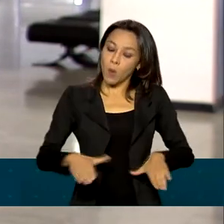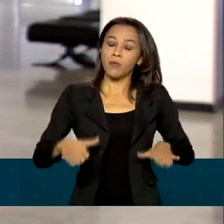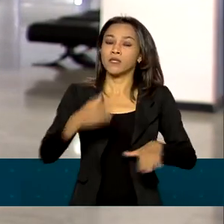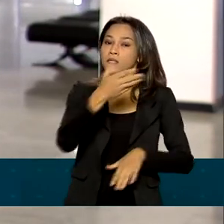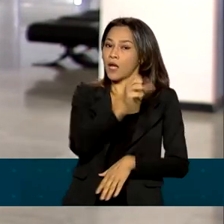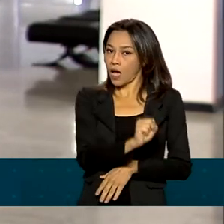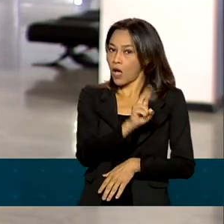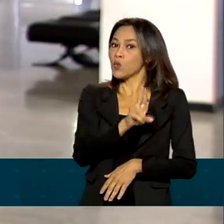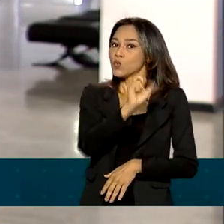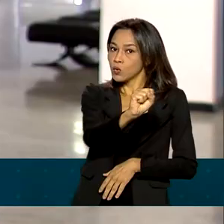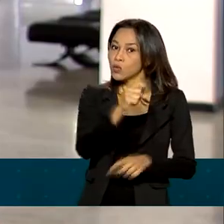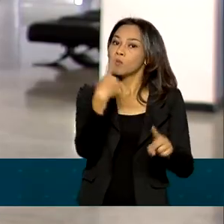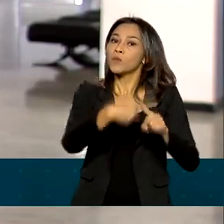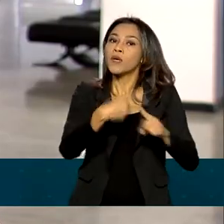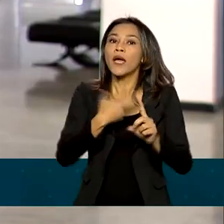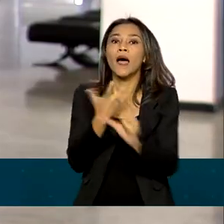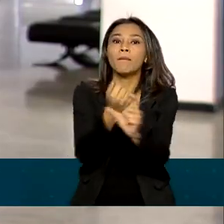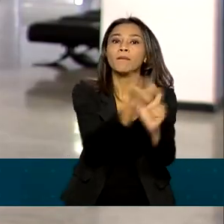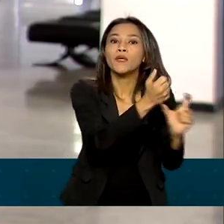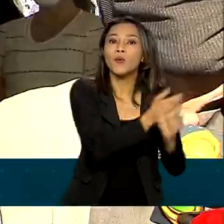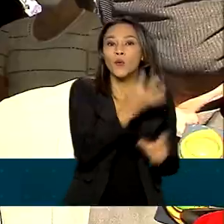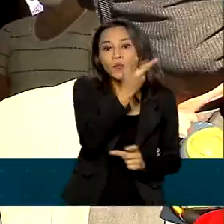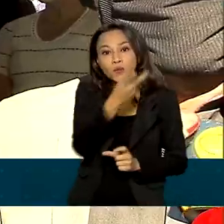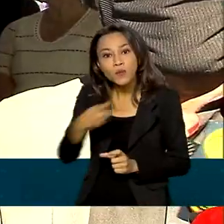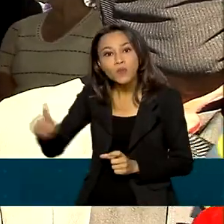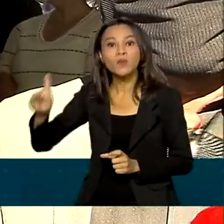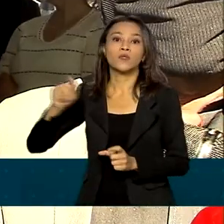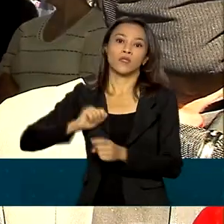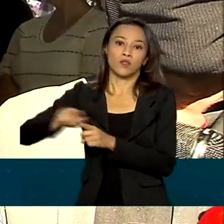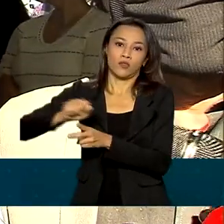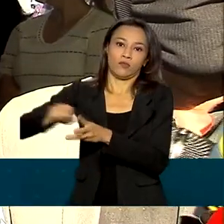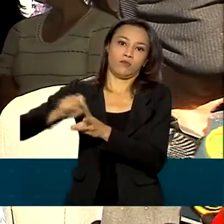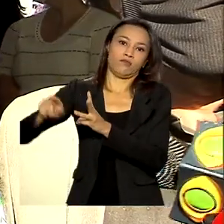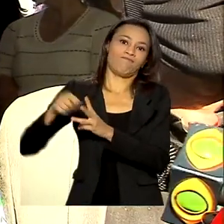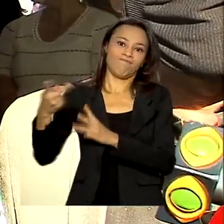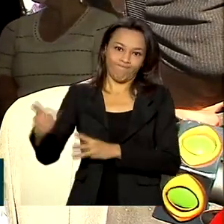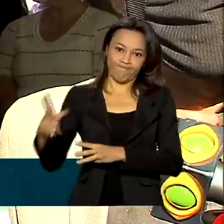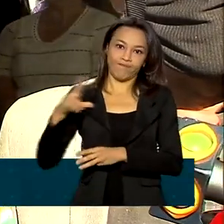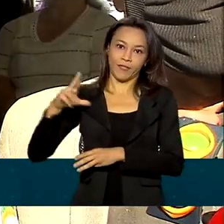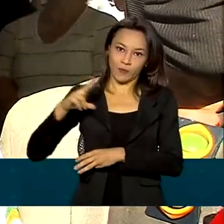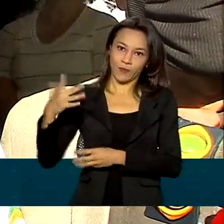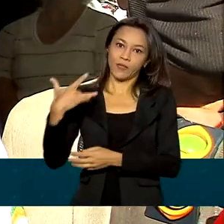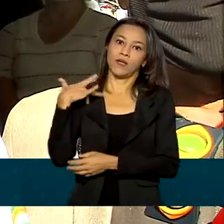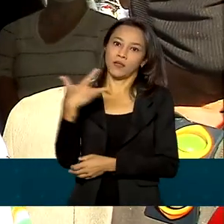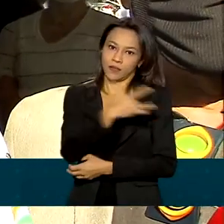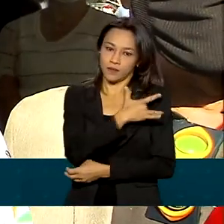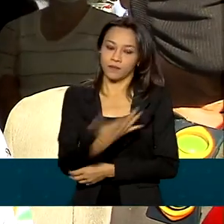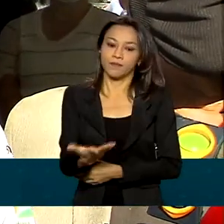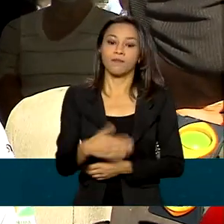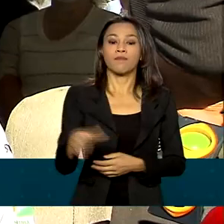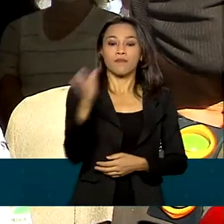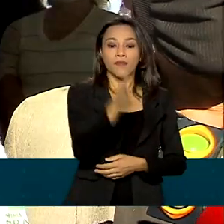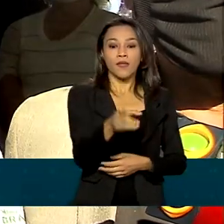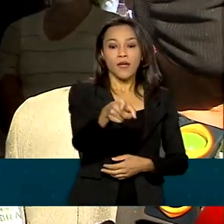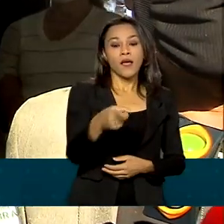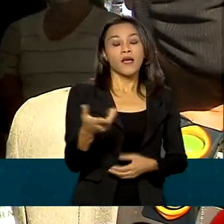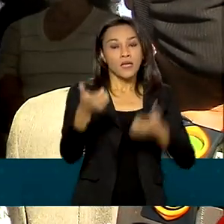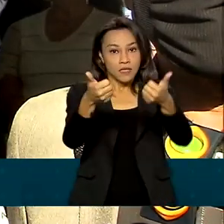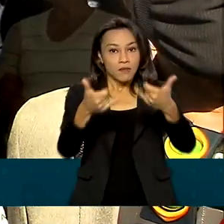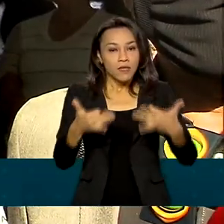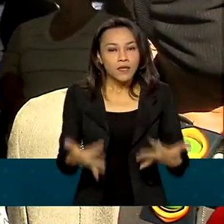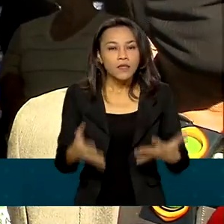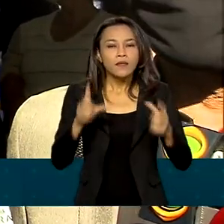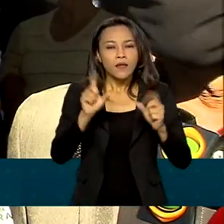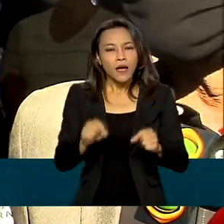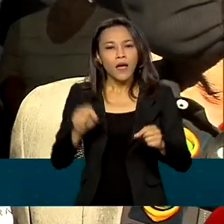pelas doses aplicadas em seus clientes. Vamos esperar a decisão da ANS, mas como é custo efetivo, sendo incorporado